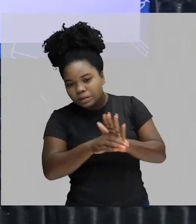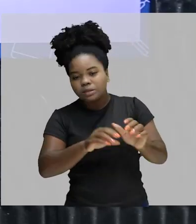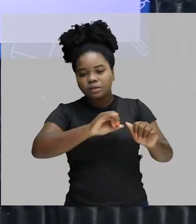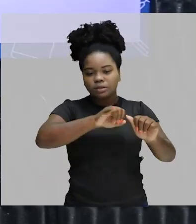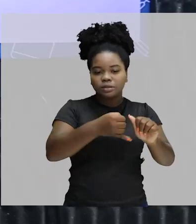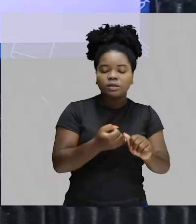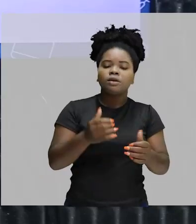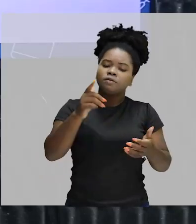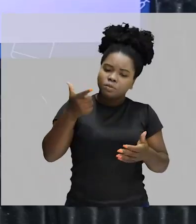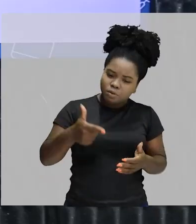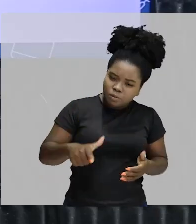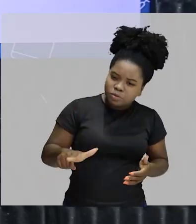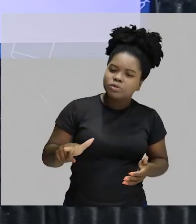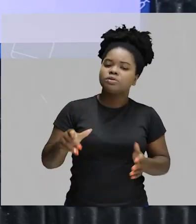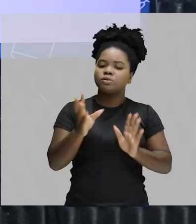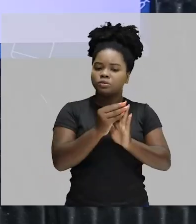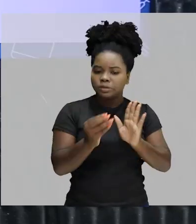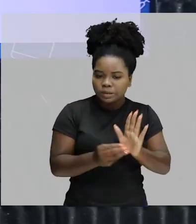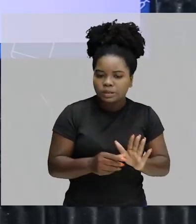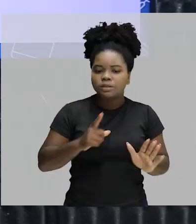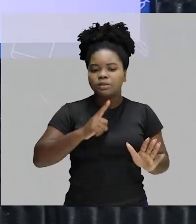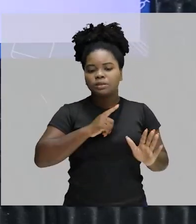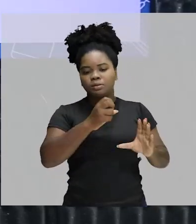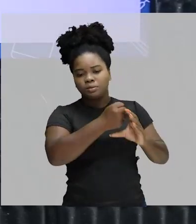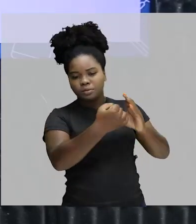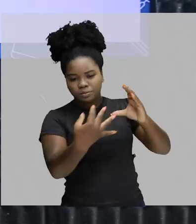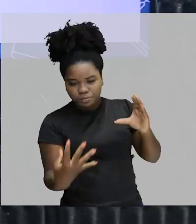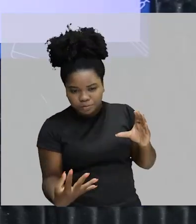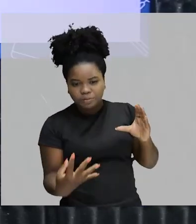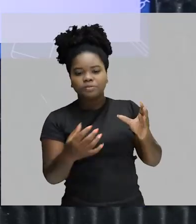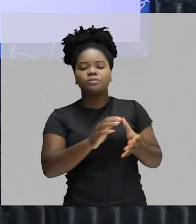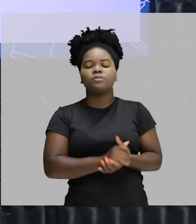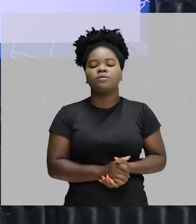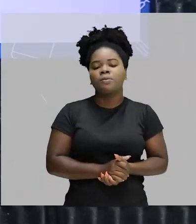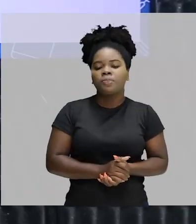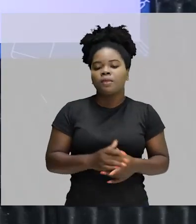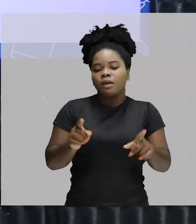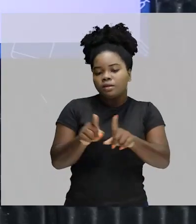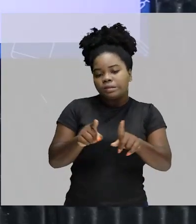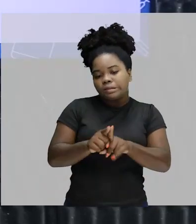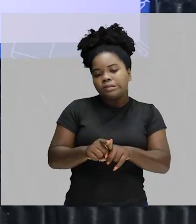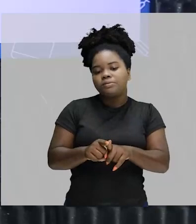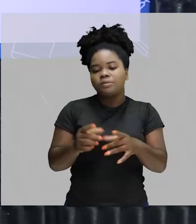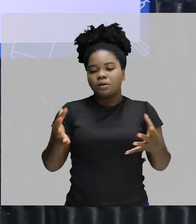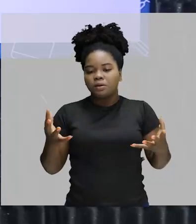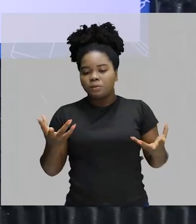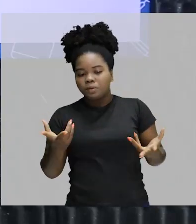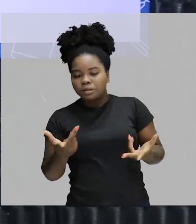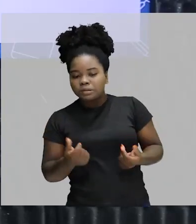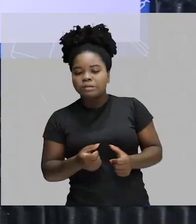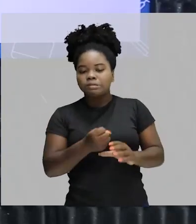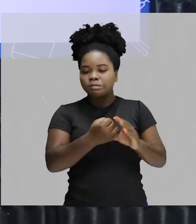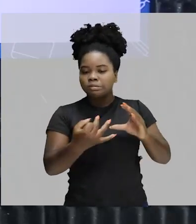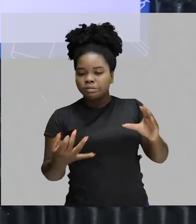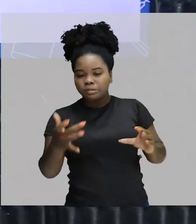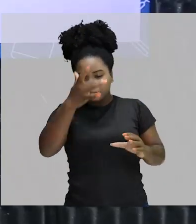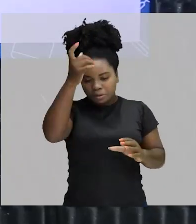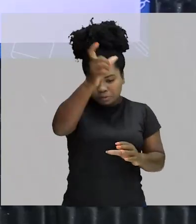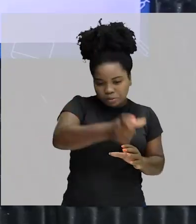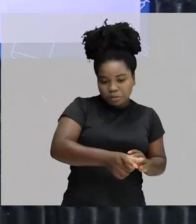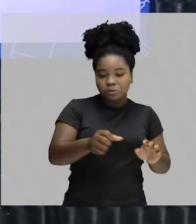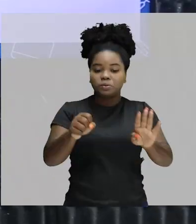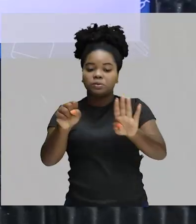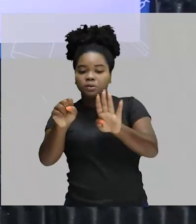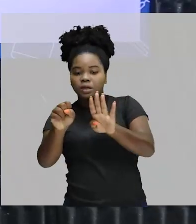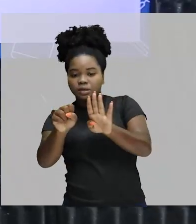essa classe de palavras que serve para caracterizar, que serve para dar qualidades e características ao